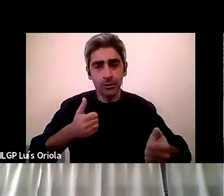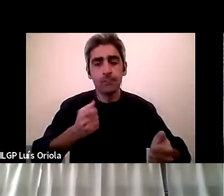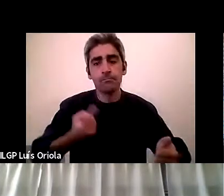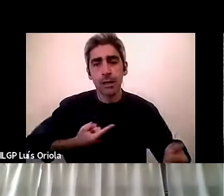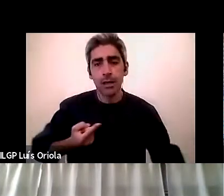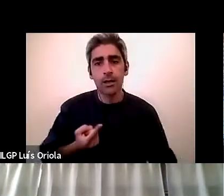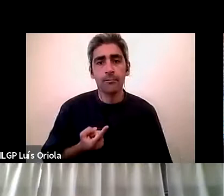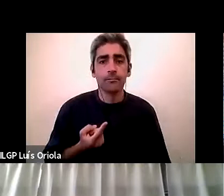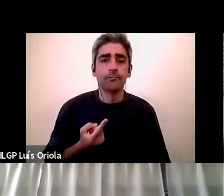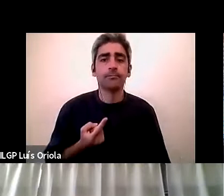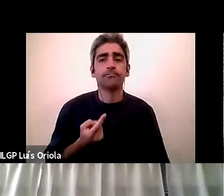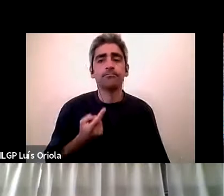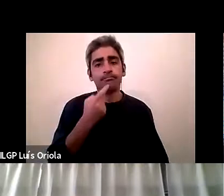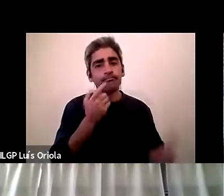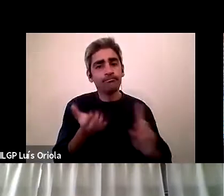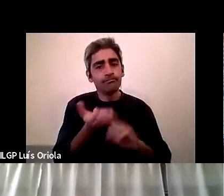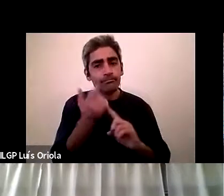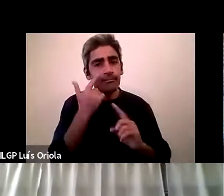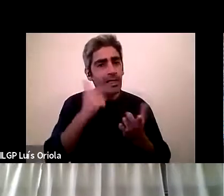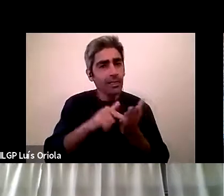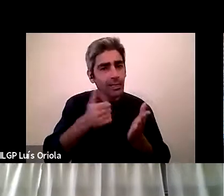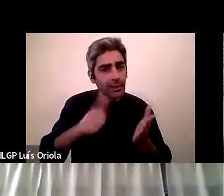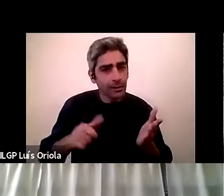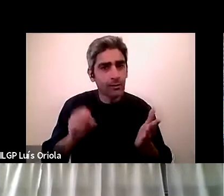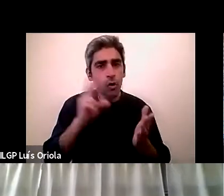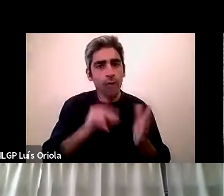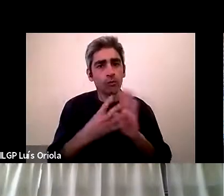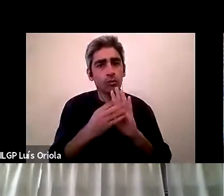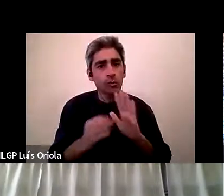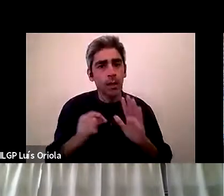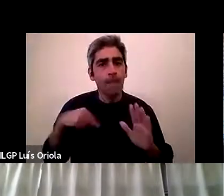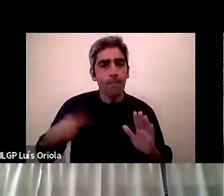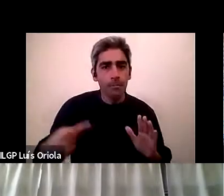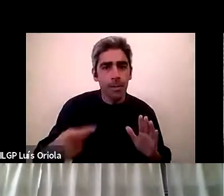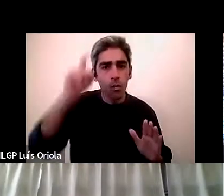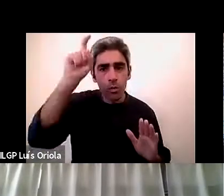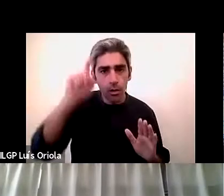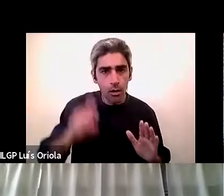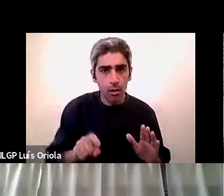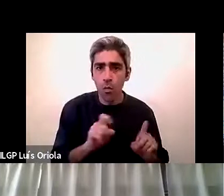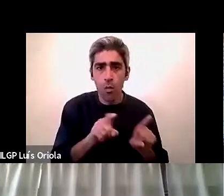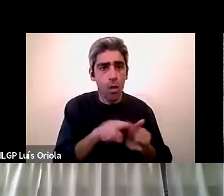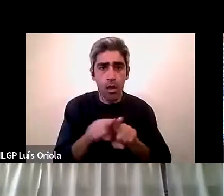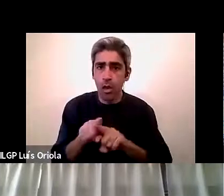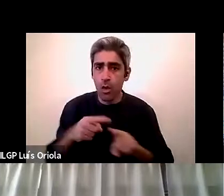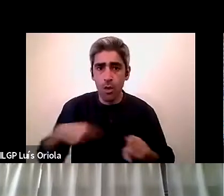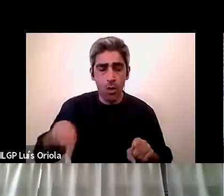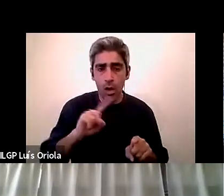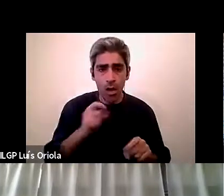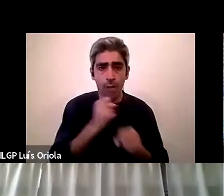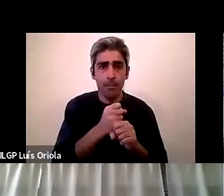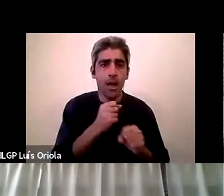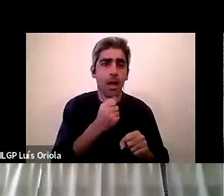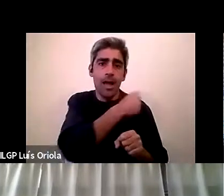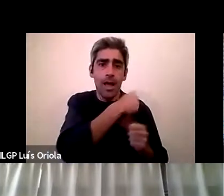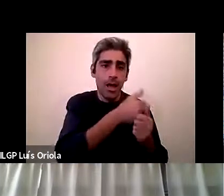implica identificar e testar novos modelos de rotinas. Porque as rotinas não são as mesmas. Trabalharmos a partir de